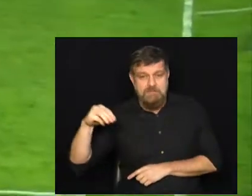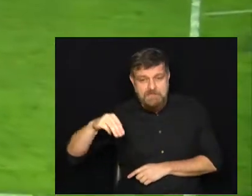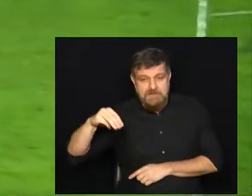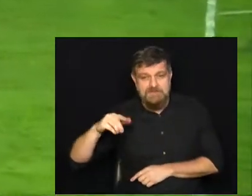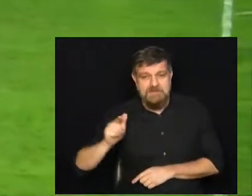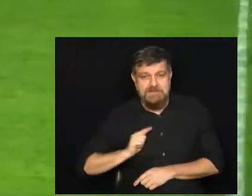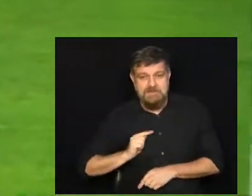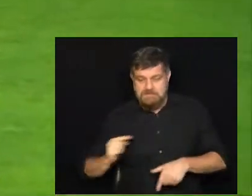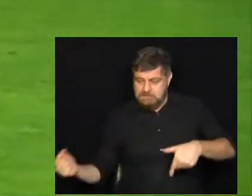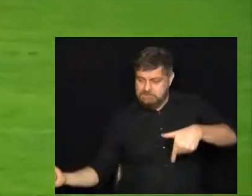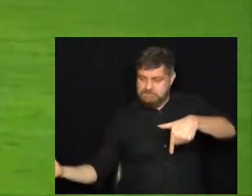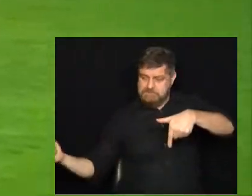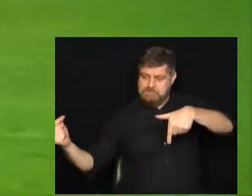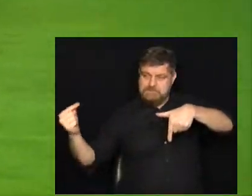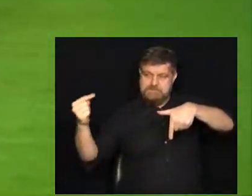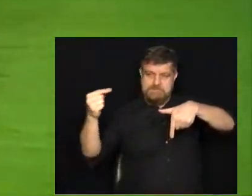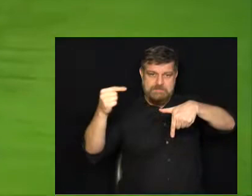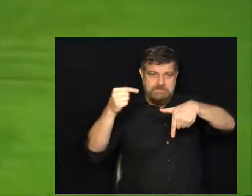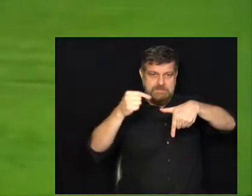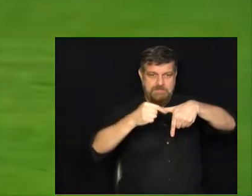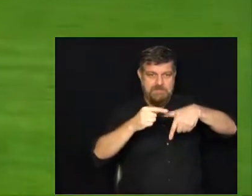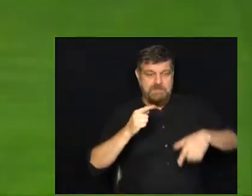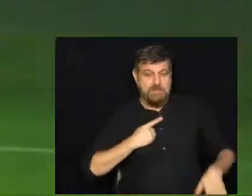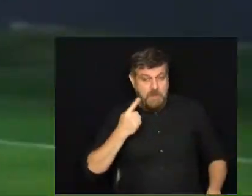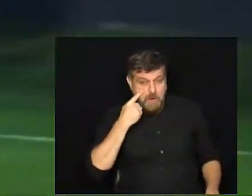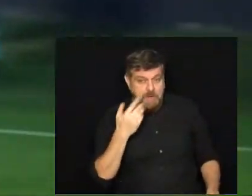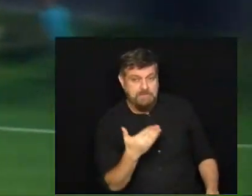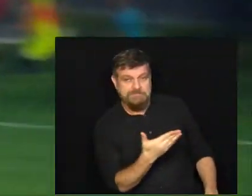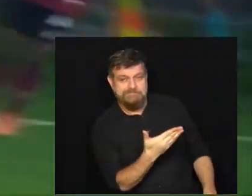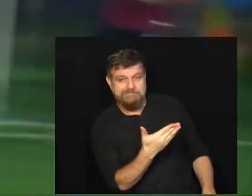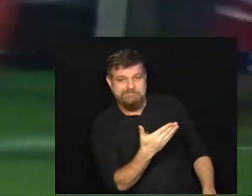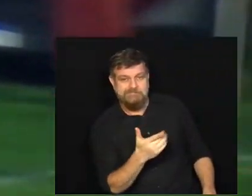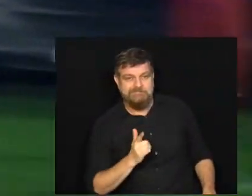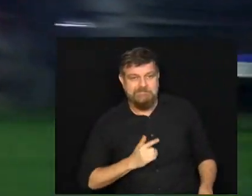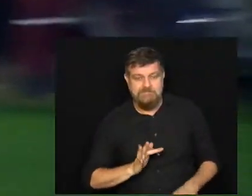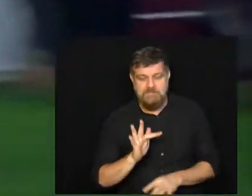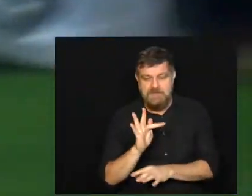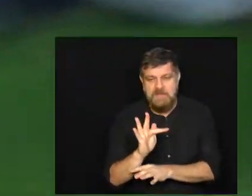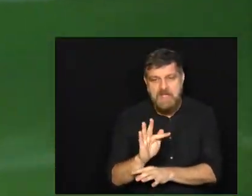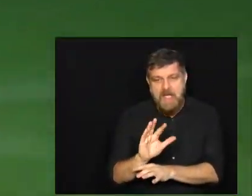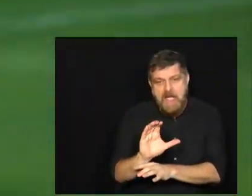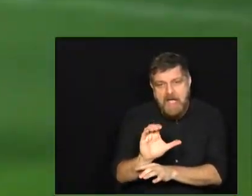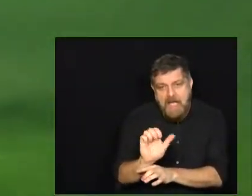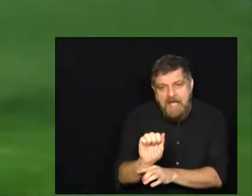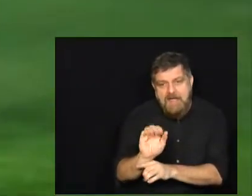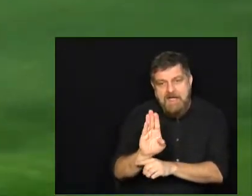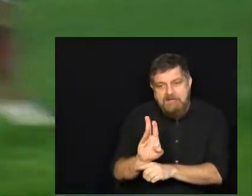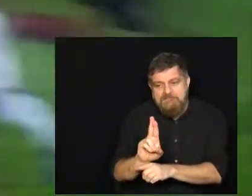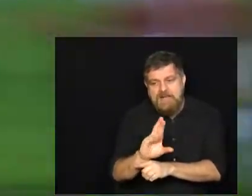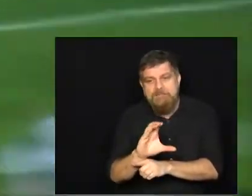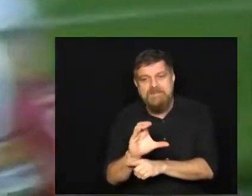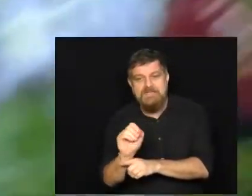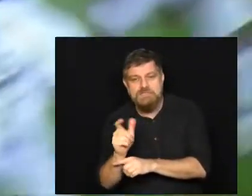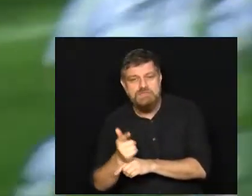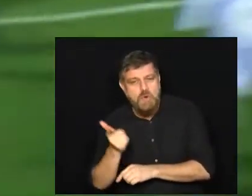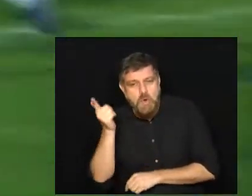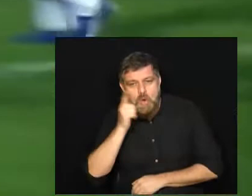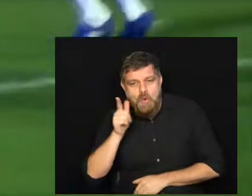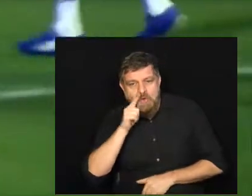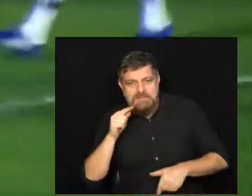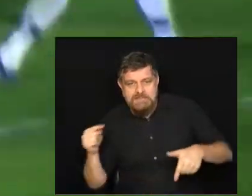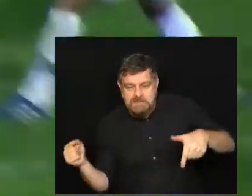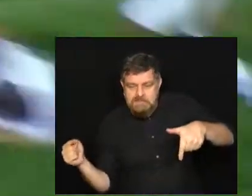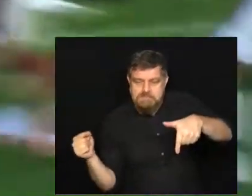de escanteio. Desvio na primeira trave e Fabrício, sem marcação, na pequena área mandou para o fundo